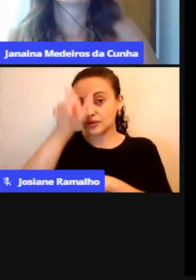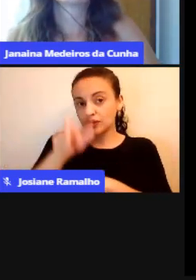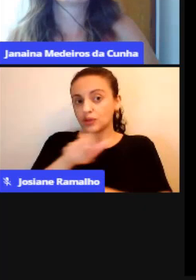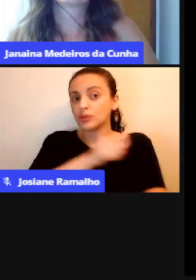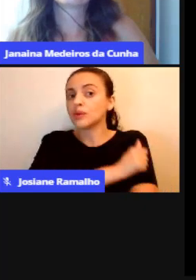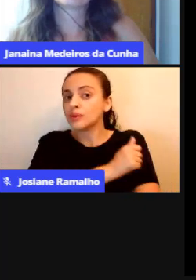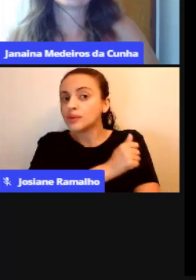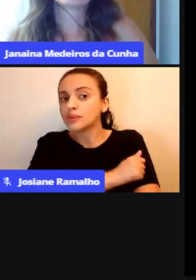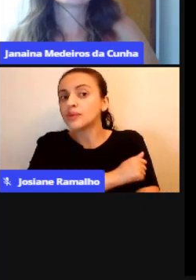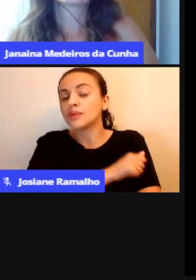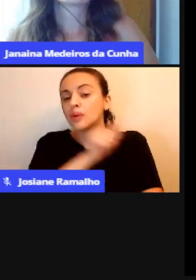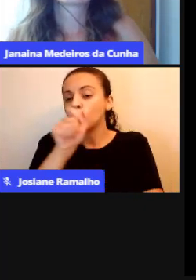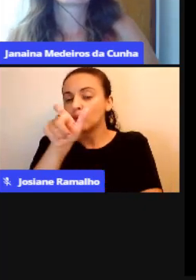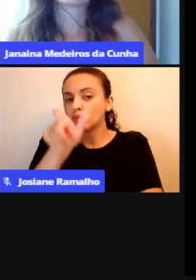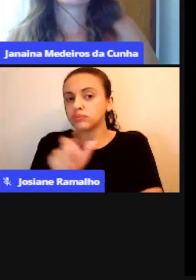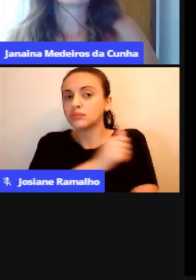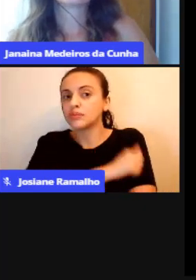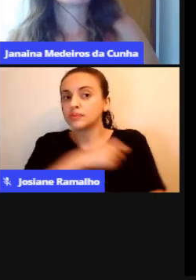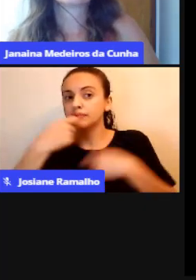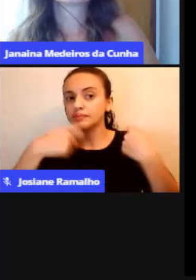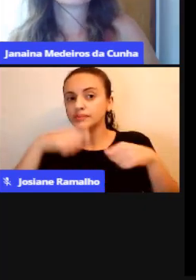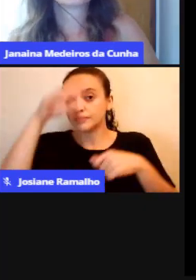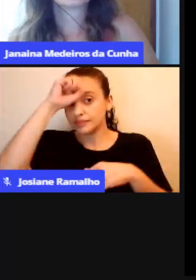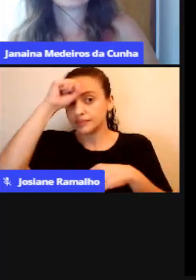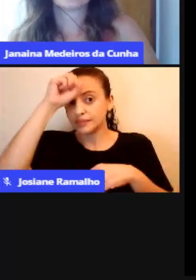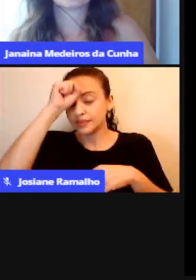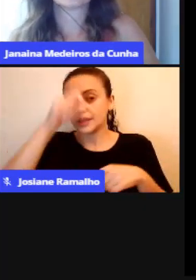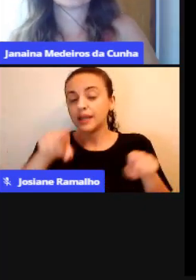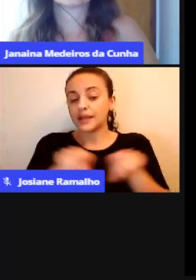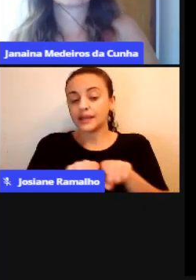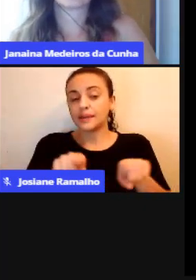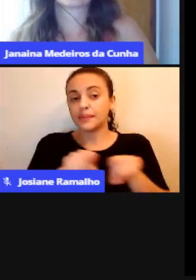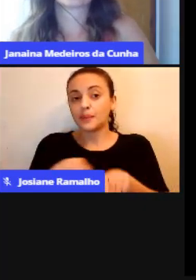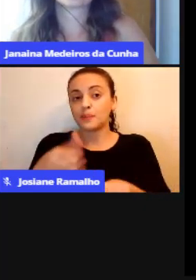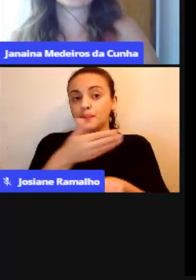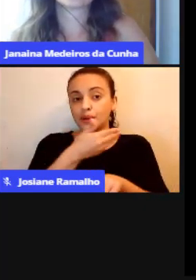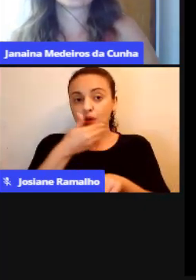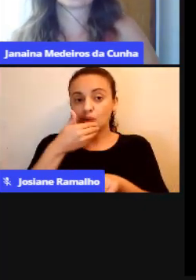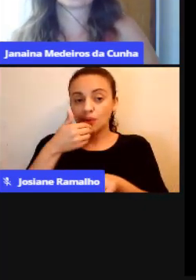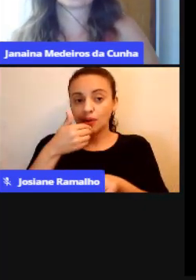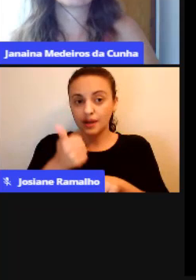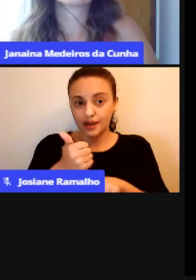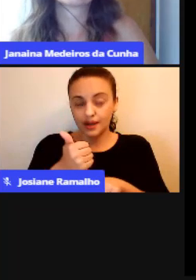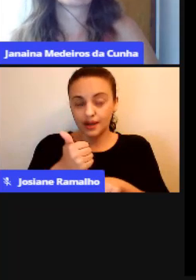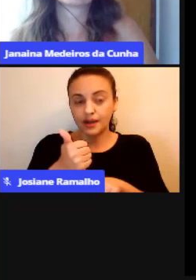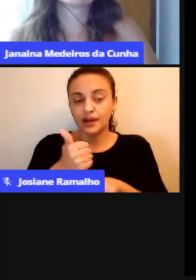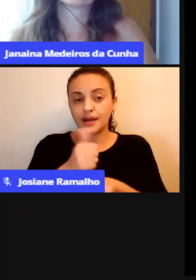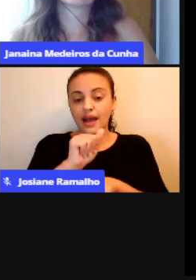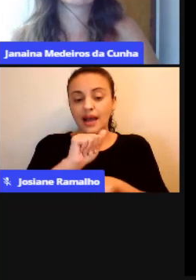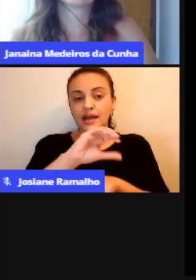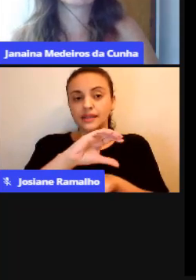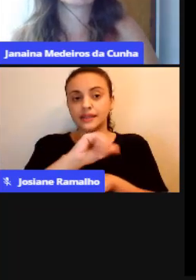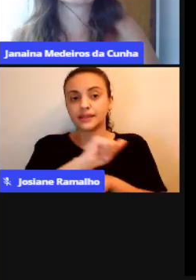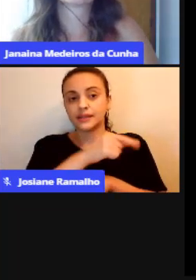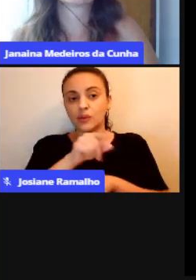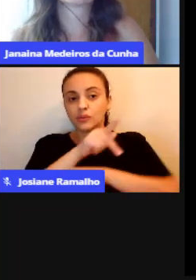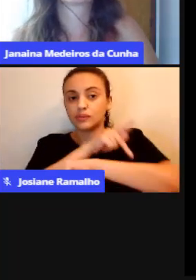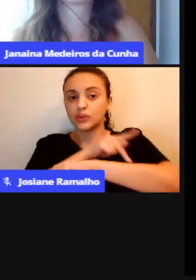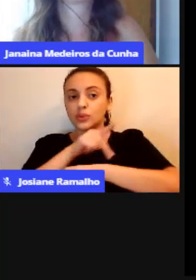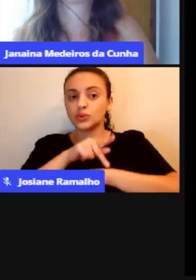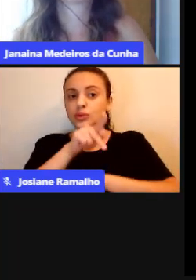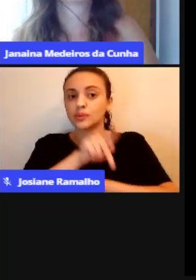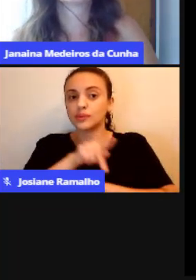né? E também na melhoria da ação pedagógica do professor, né? Sempre visando